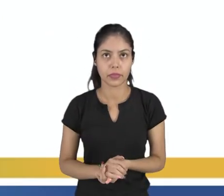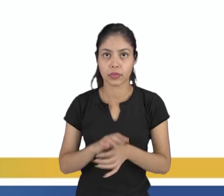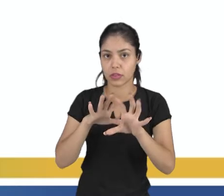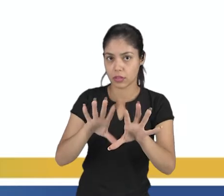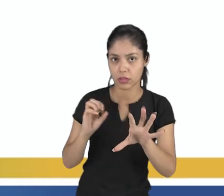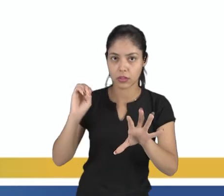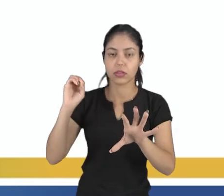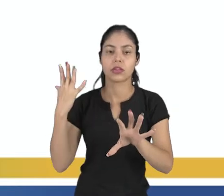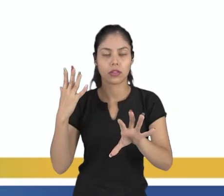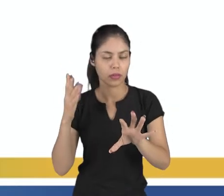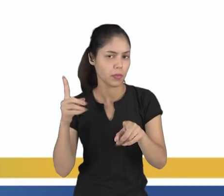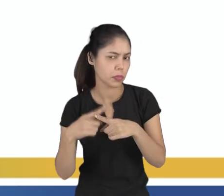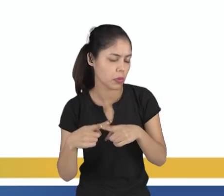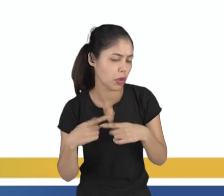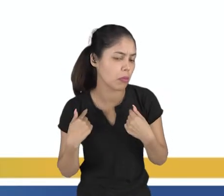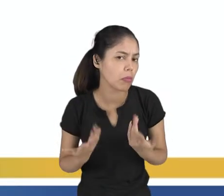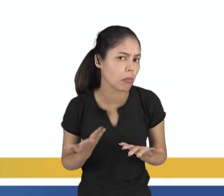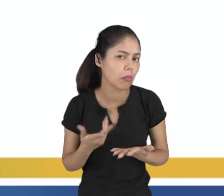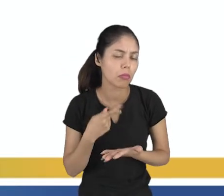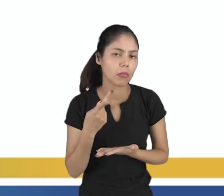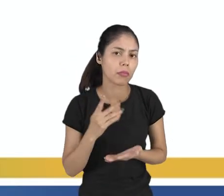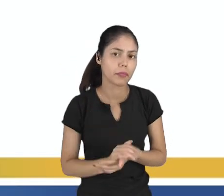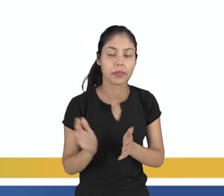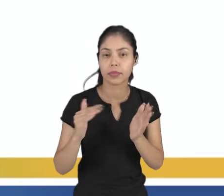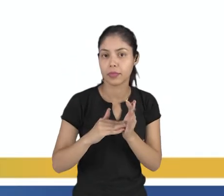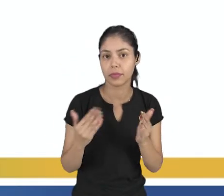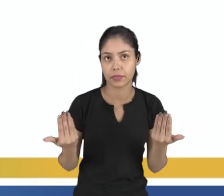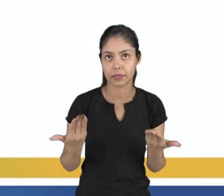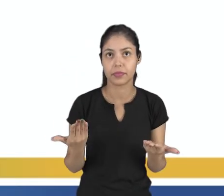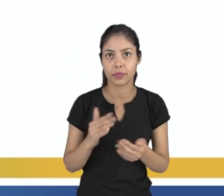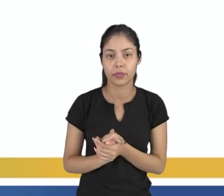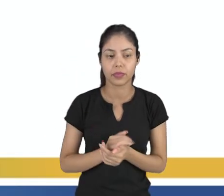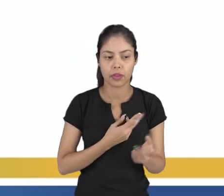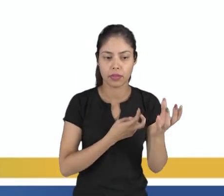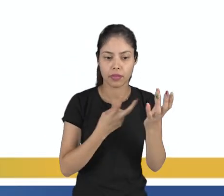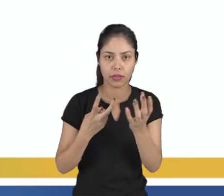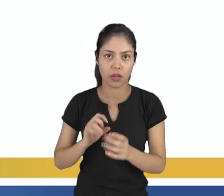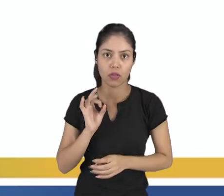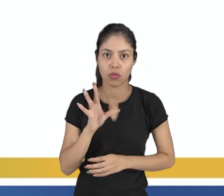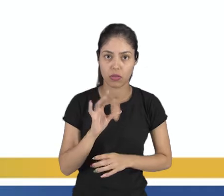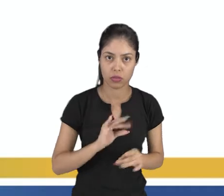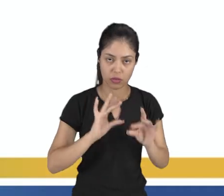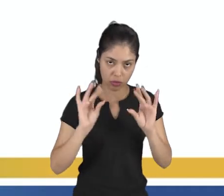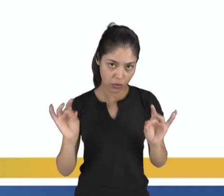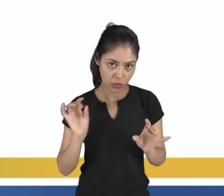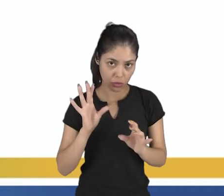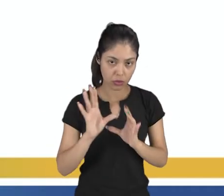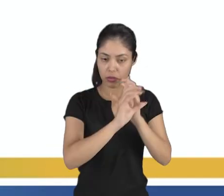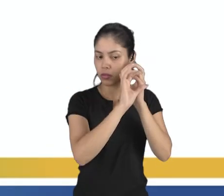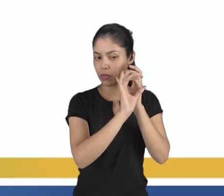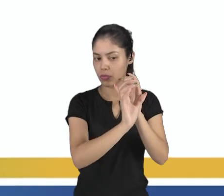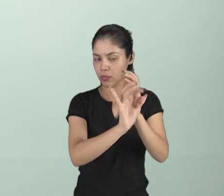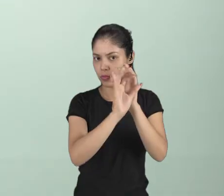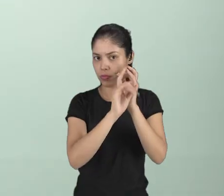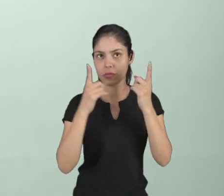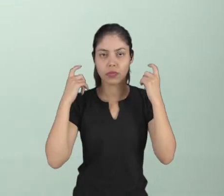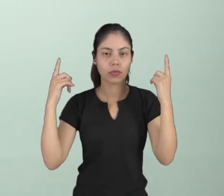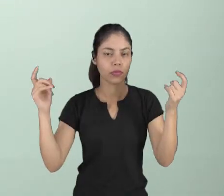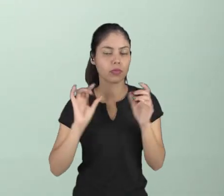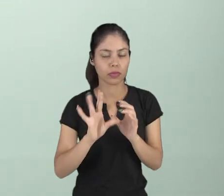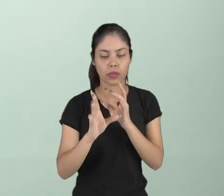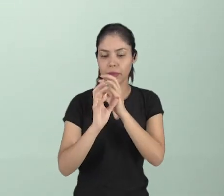música. Até então, por que a gente está falando isso? Porque até então se explorava as músicas através dos instrumentos, dos sons que poderiam